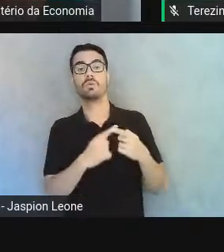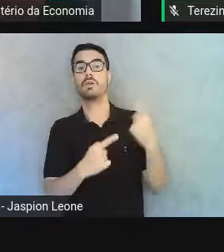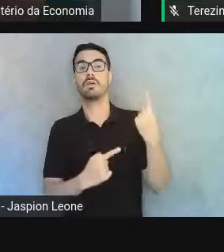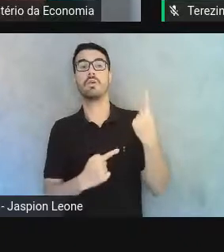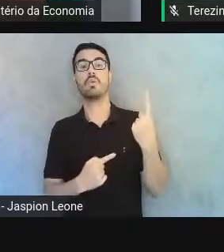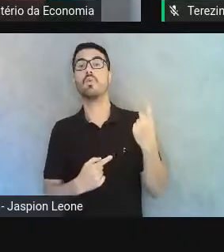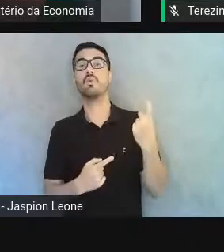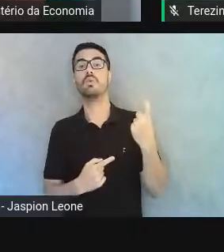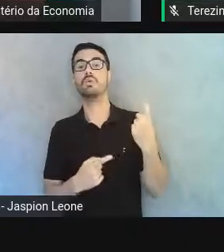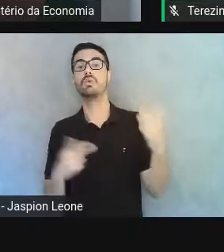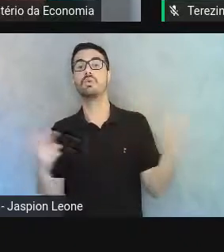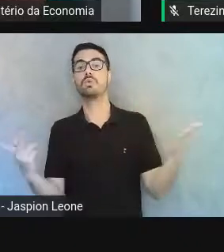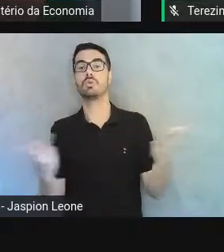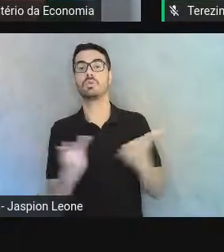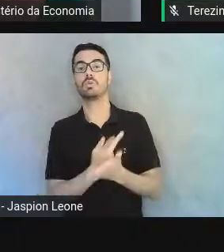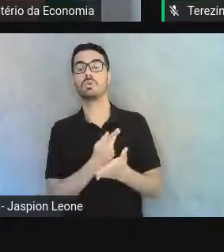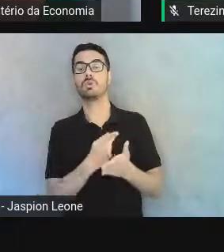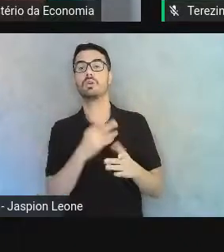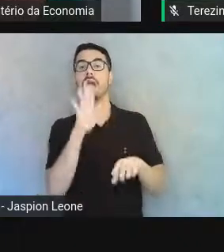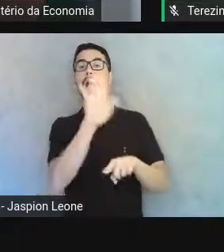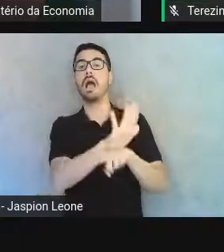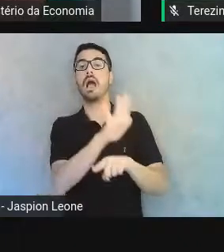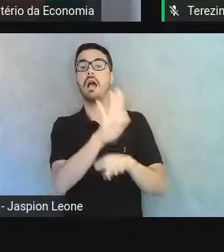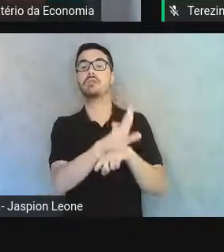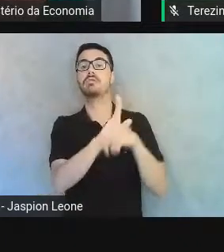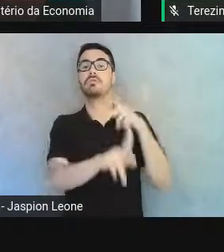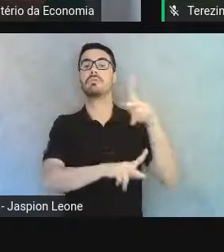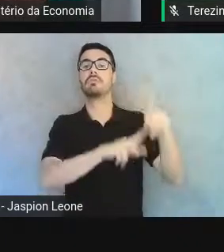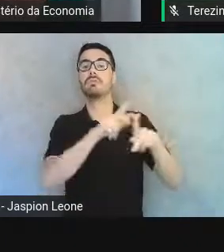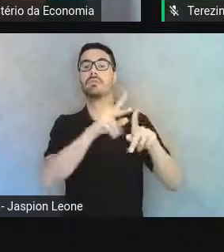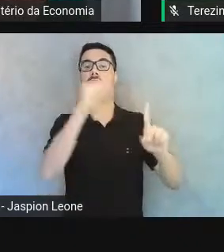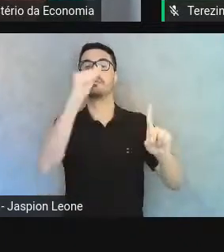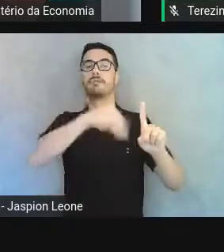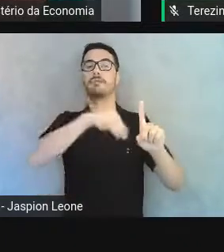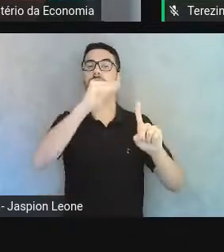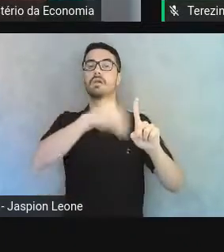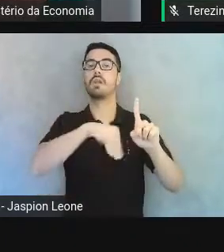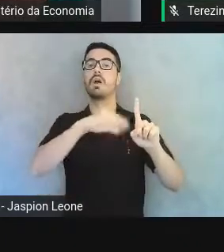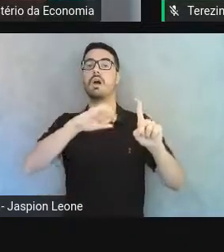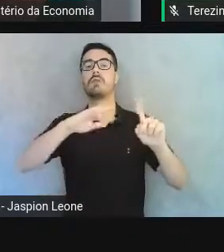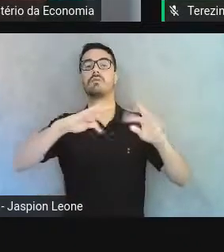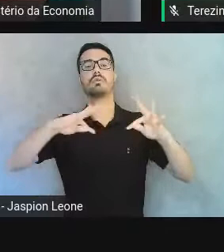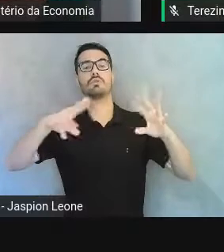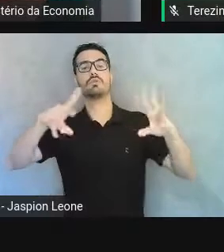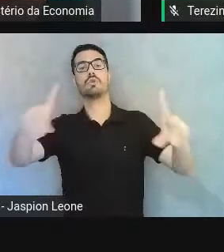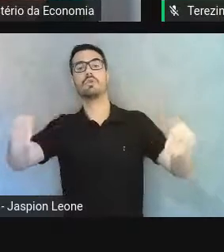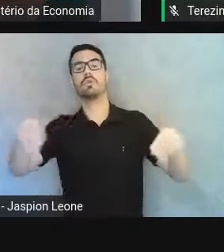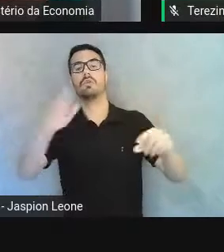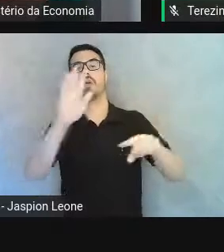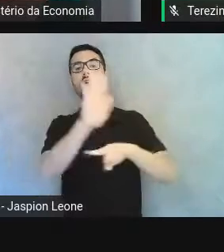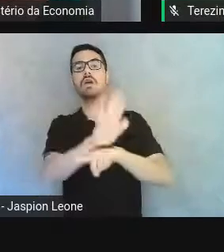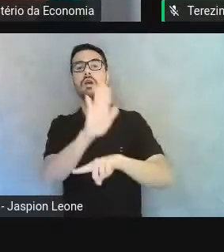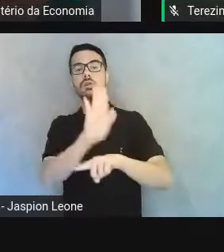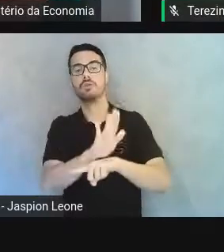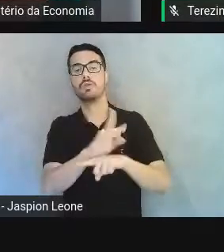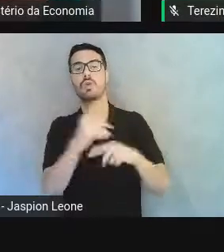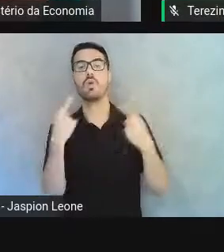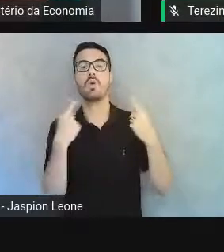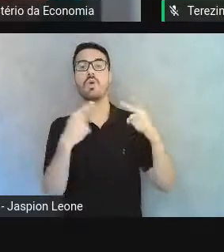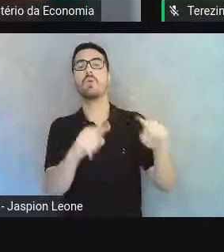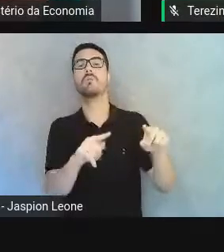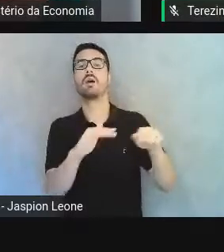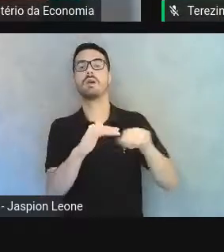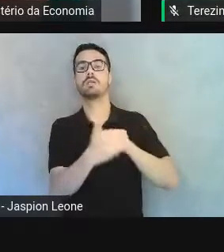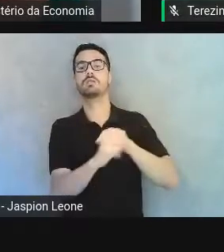excepcional e de socorro à população vulnerável, ou de todas as medidas sanitárias envolvidas no combate à